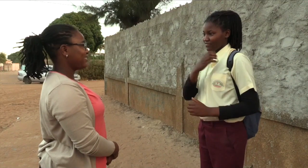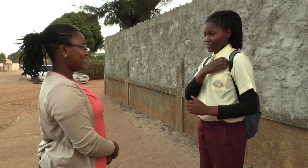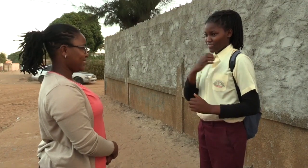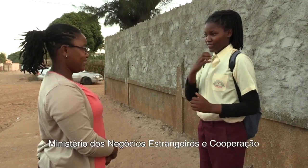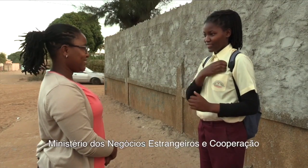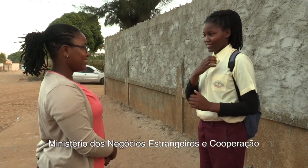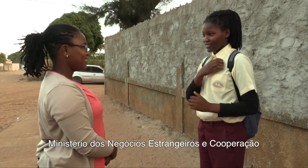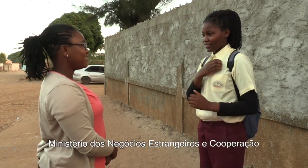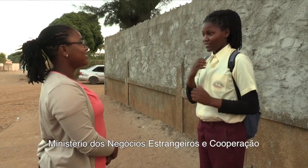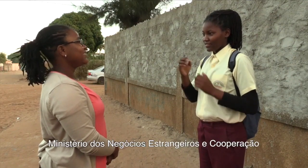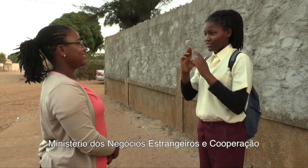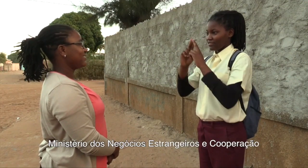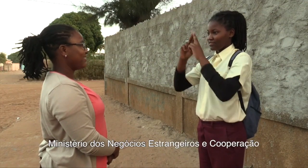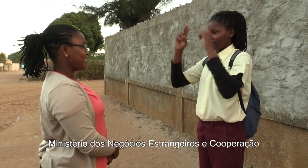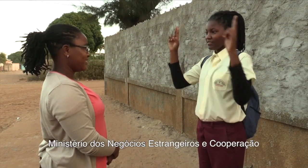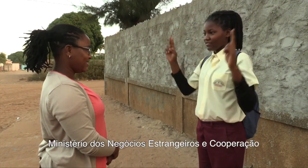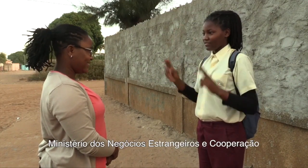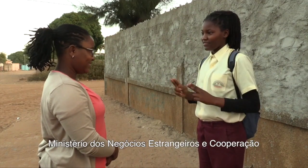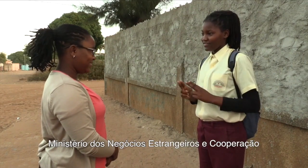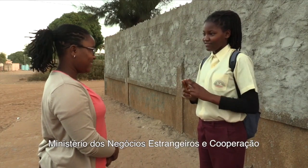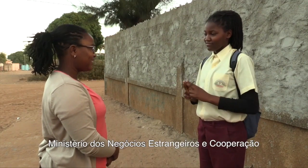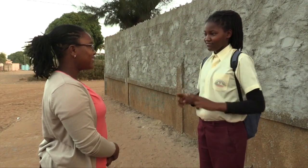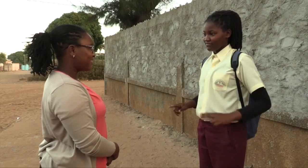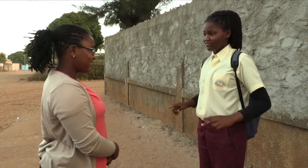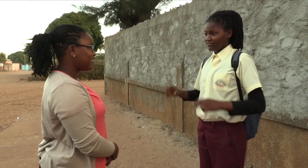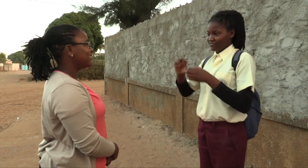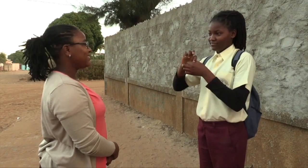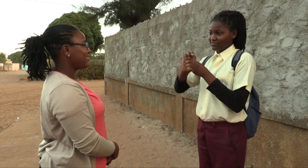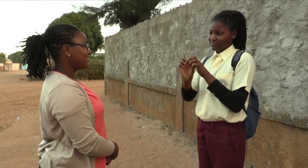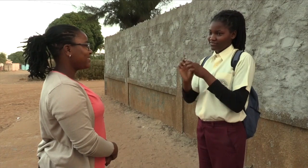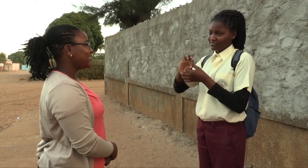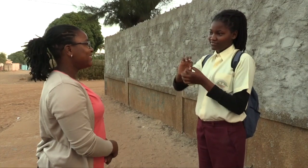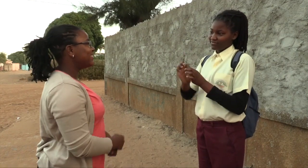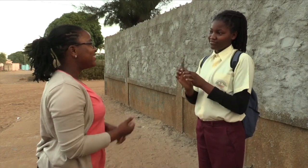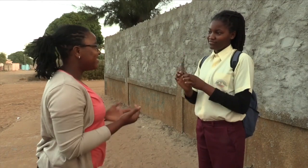Ministério dos Negócios Estrangeiros Ministério Cooperação